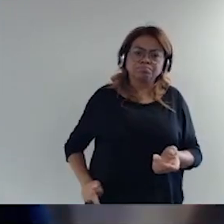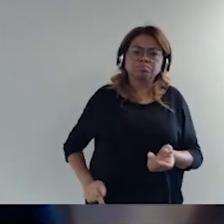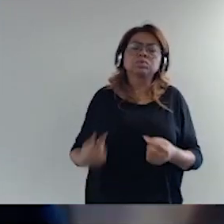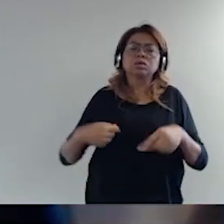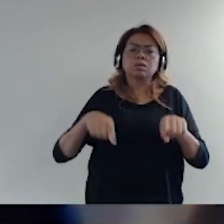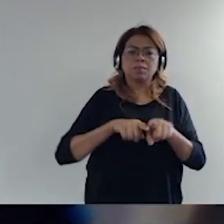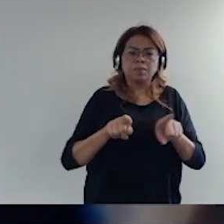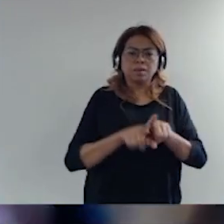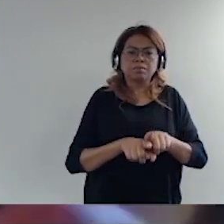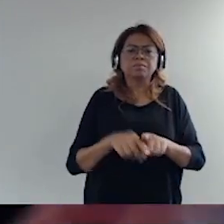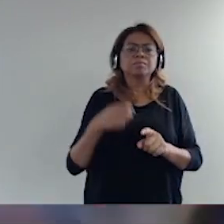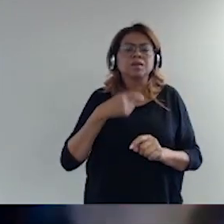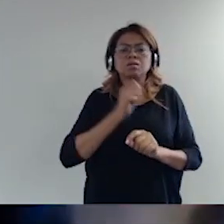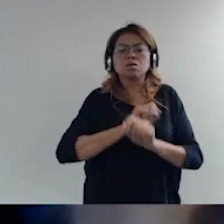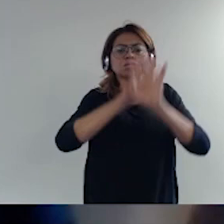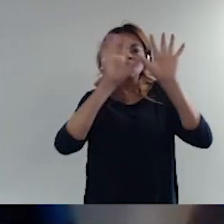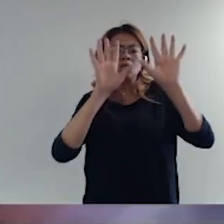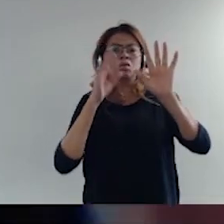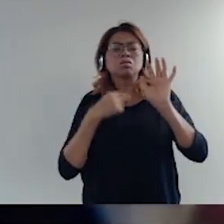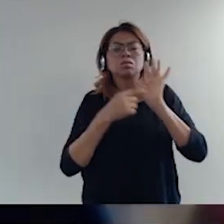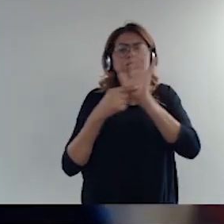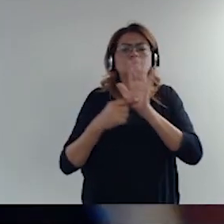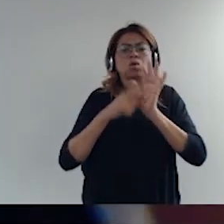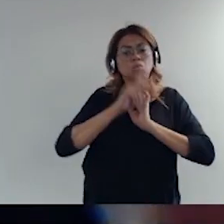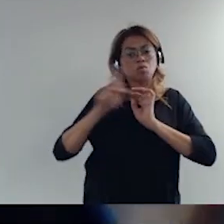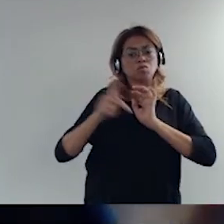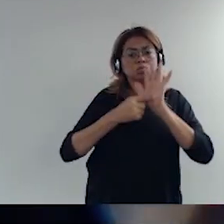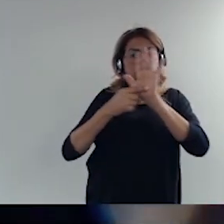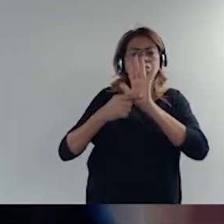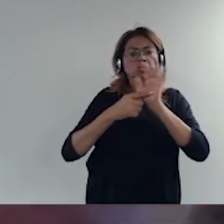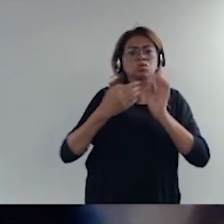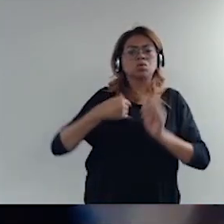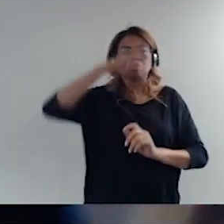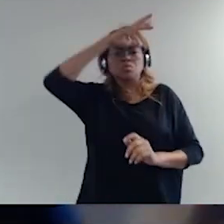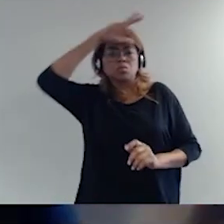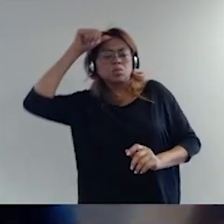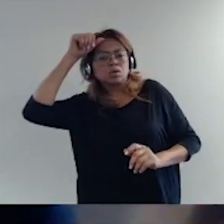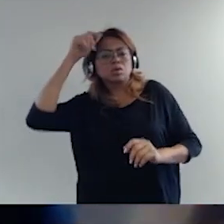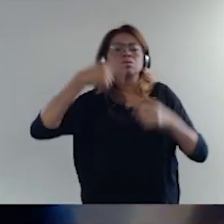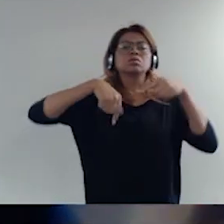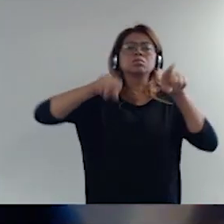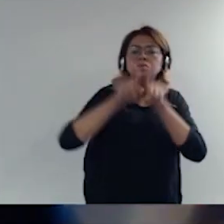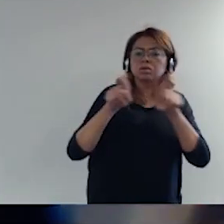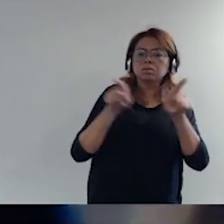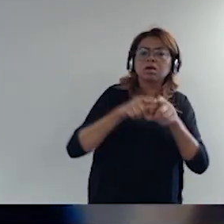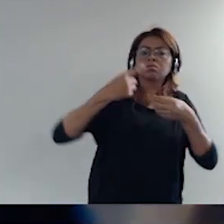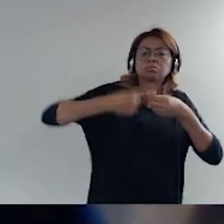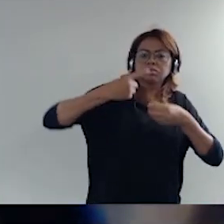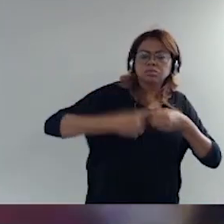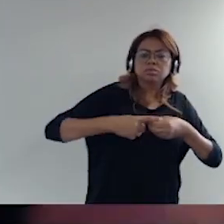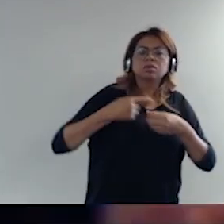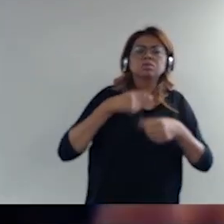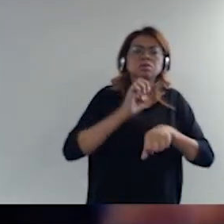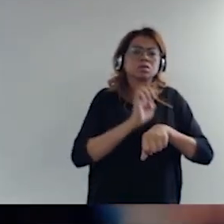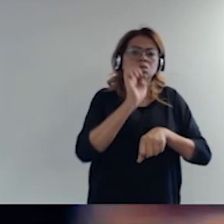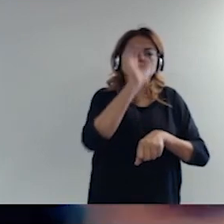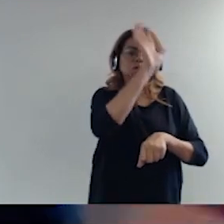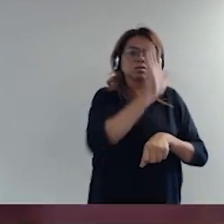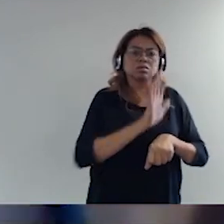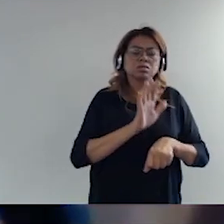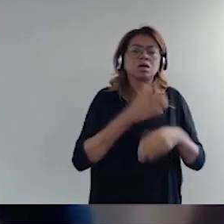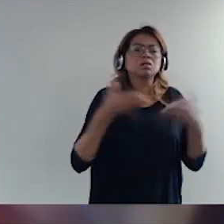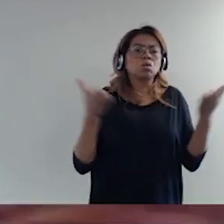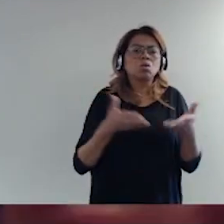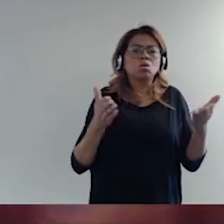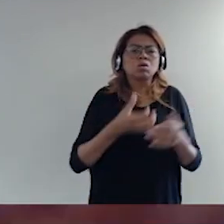é muito clara para todos nós. Nós vivemos nos municípios, nós vivemos nos estados. Os estados e municípios detêm